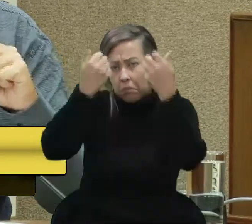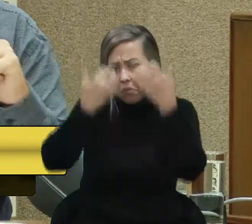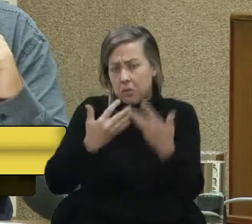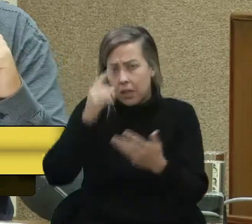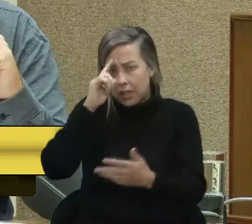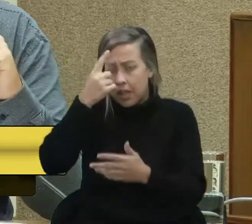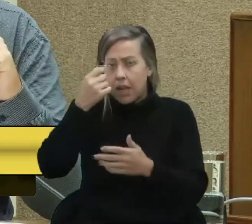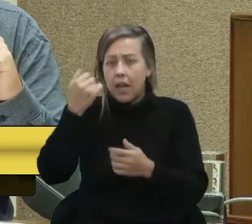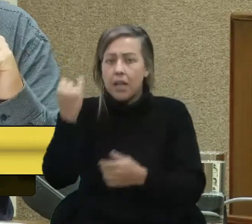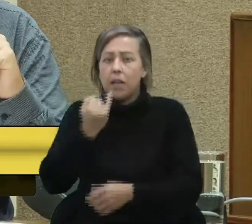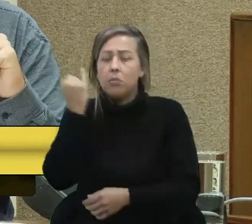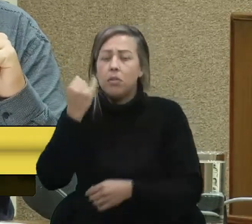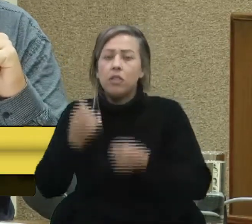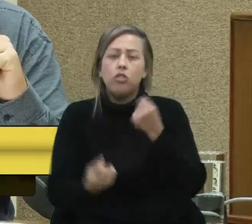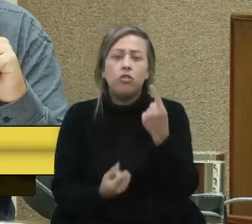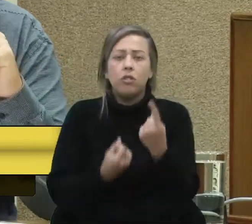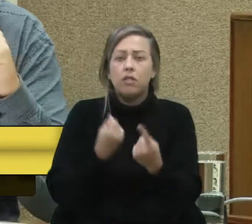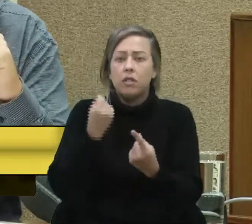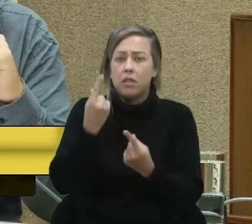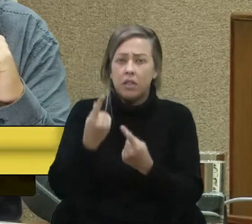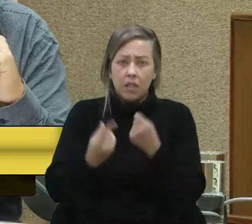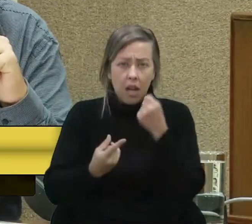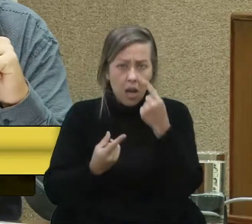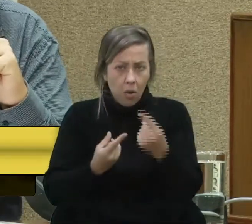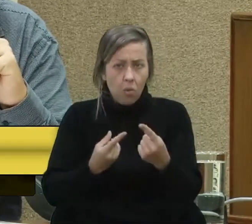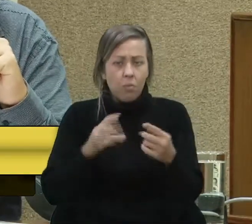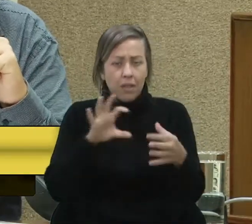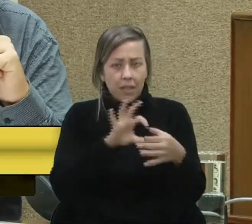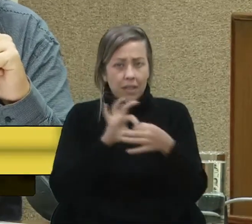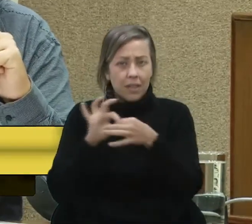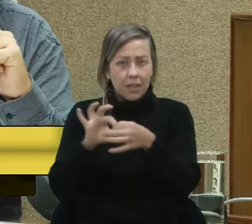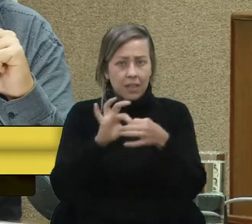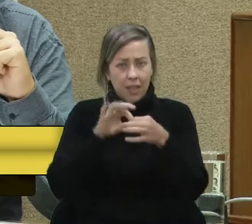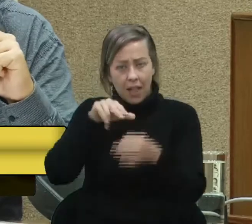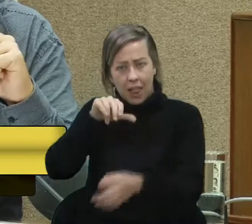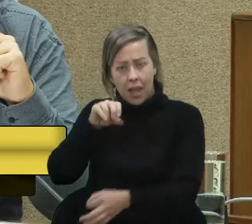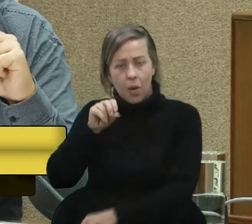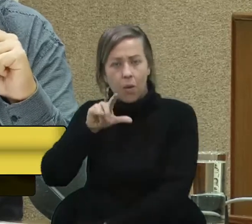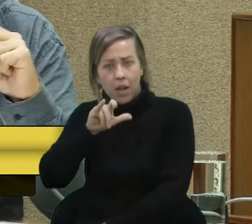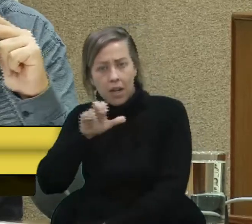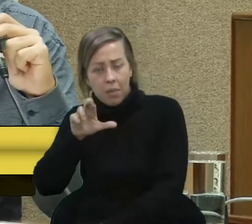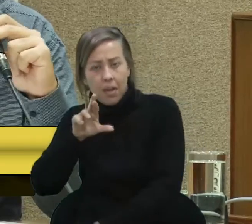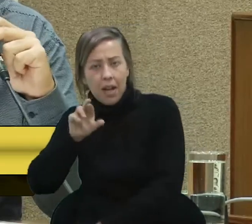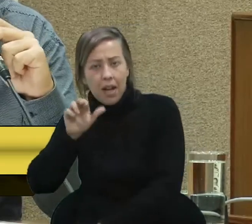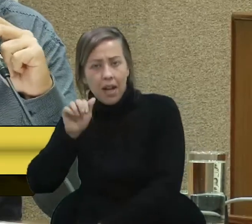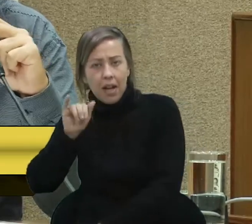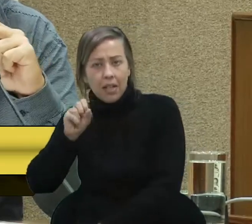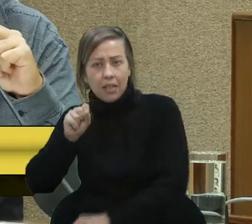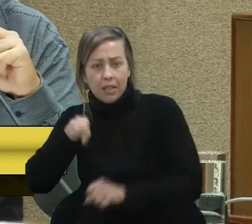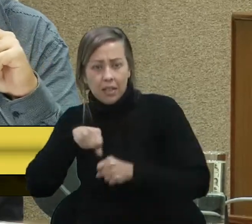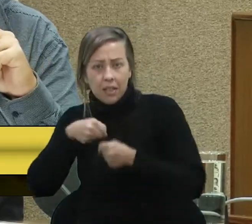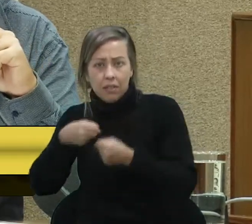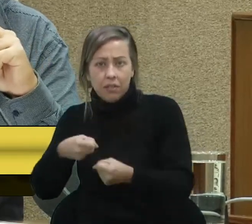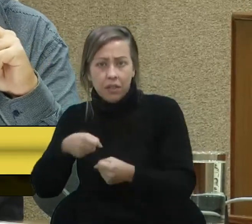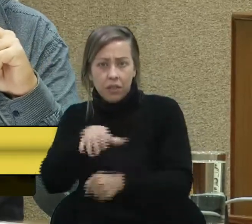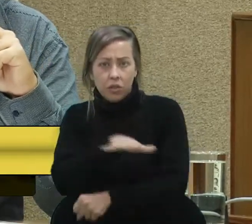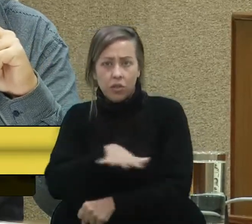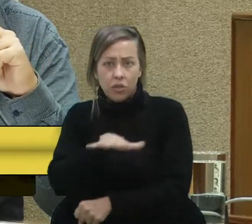importante destacar que algumas correntes dos liberais defendem que